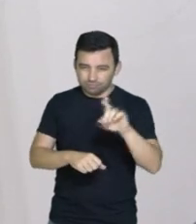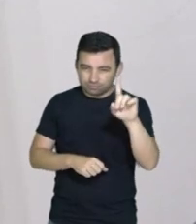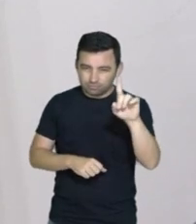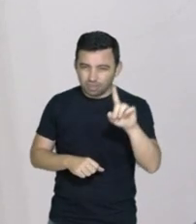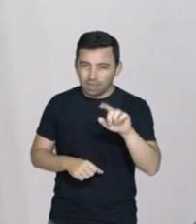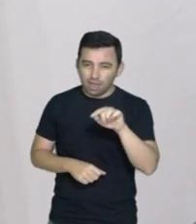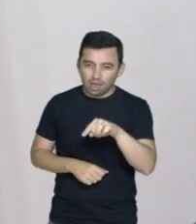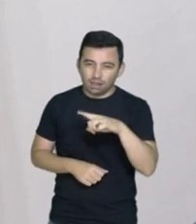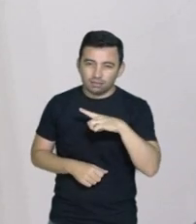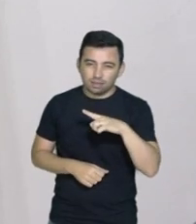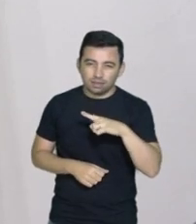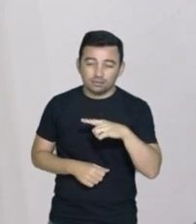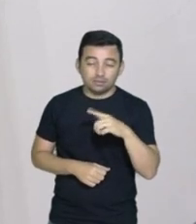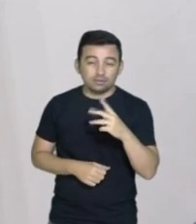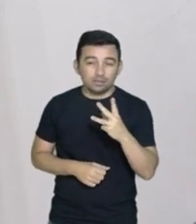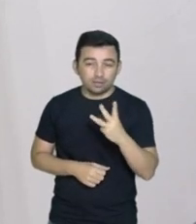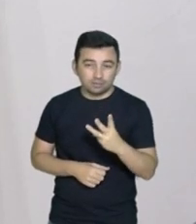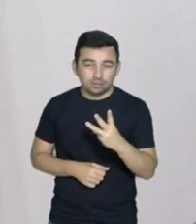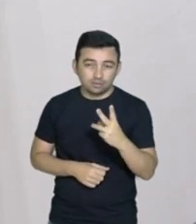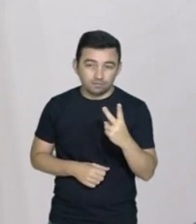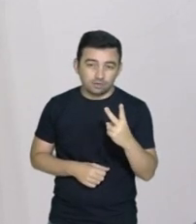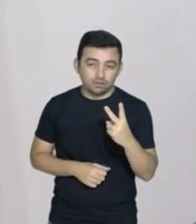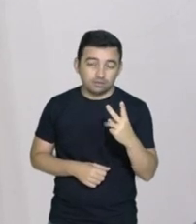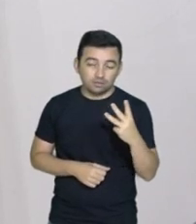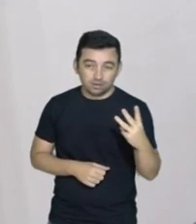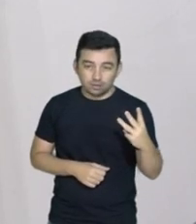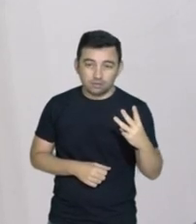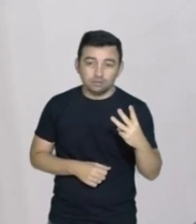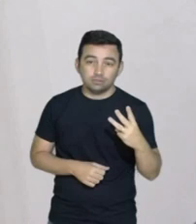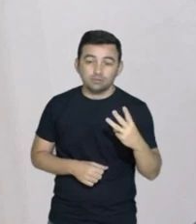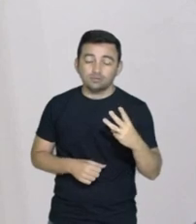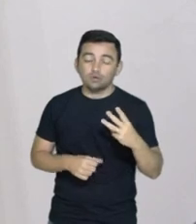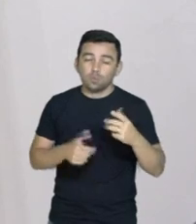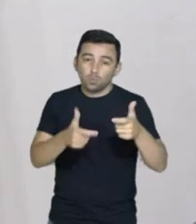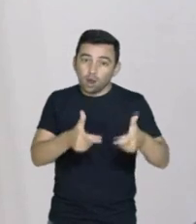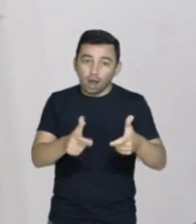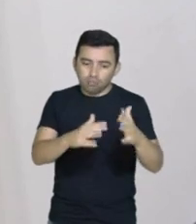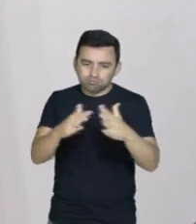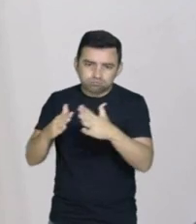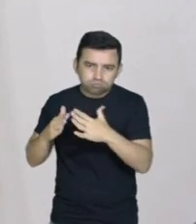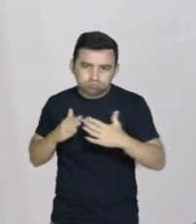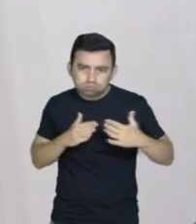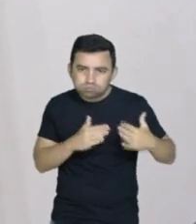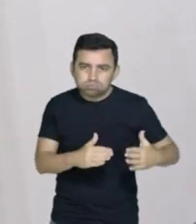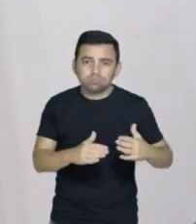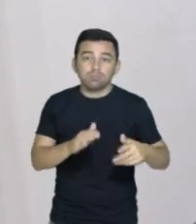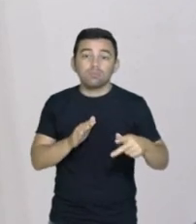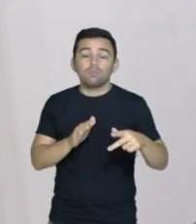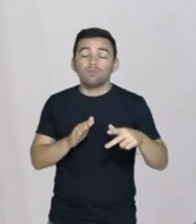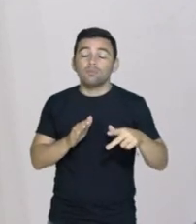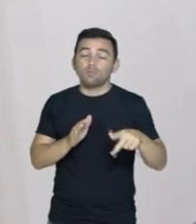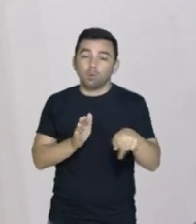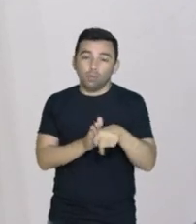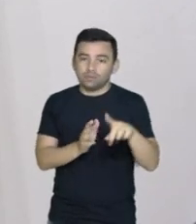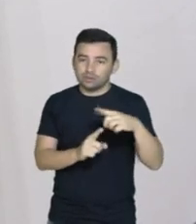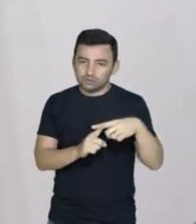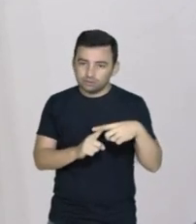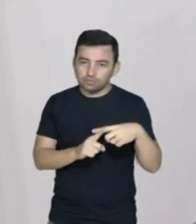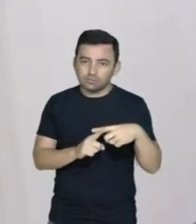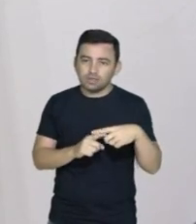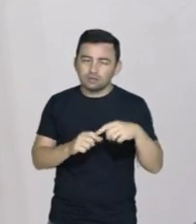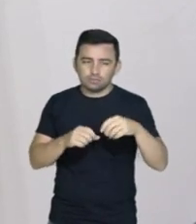com 323 tempos sedes espalhados pelo Estado de Santa Catarina